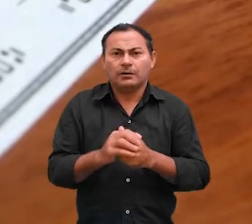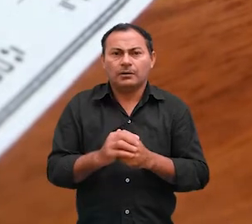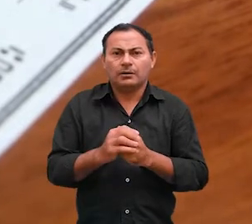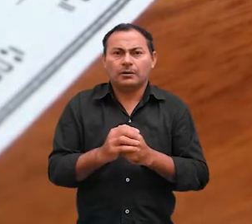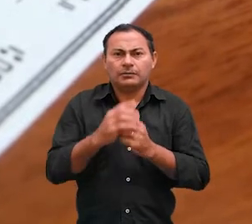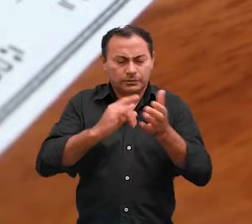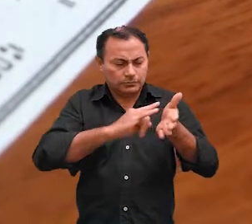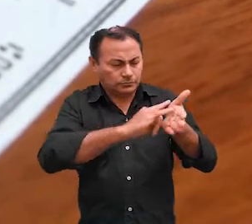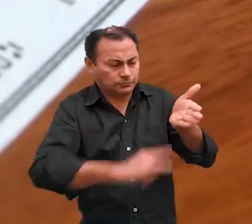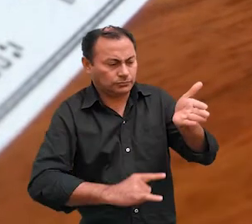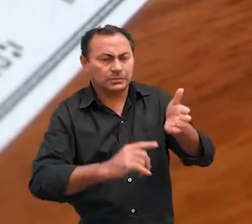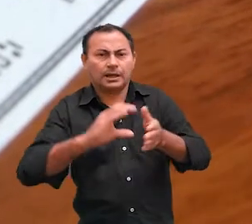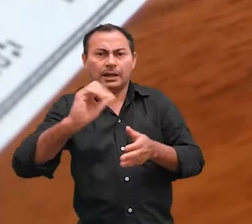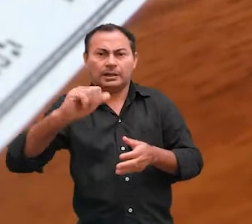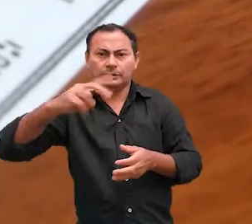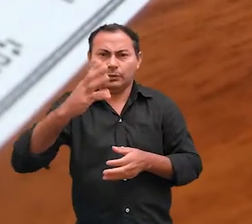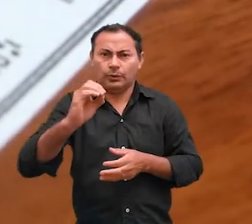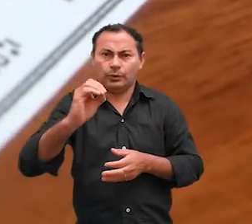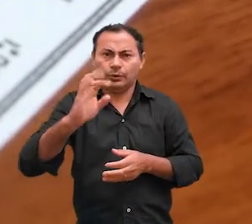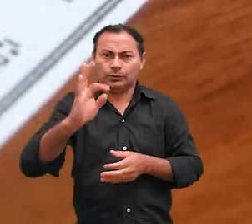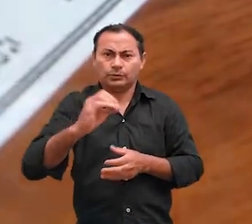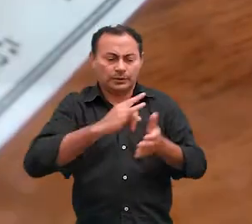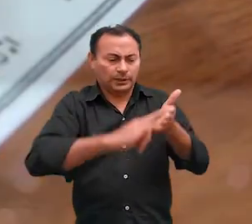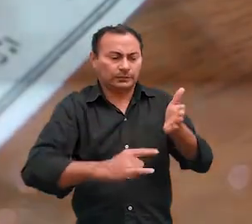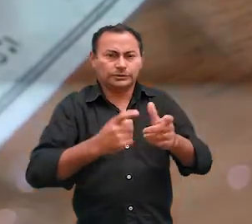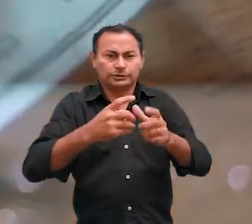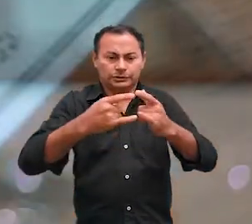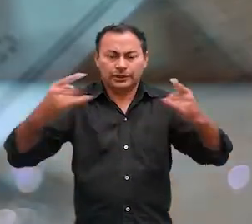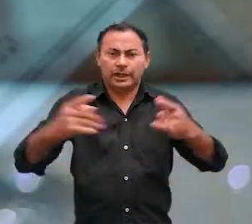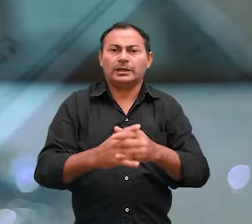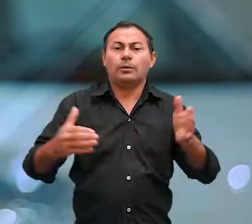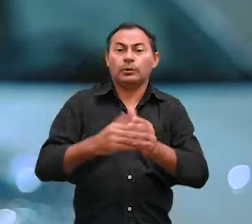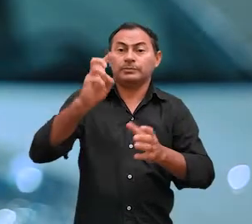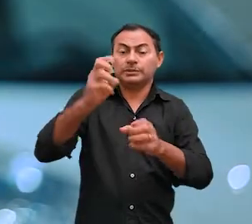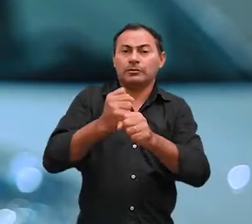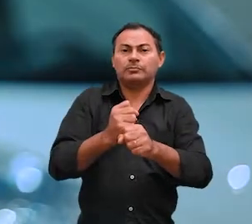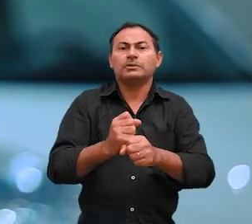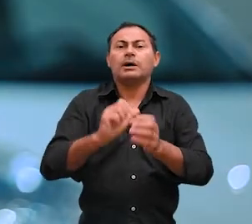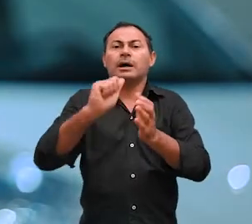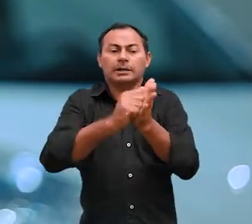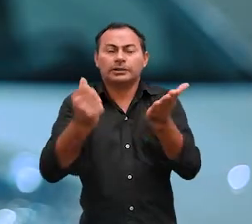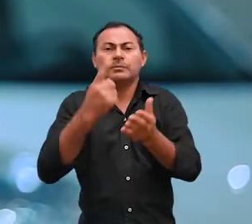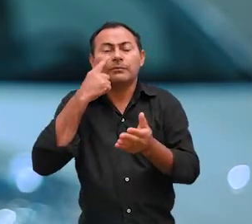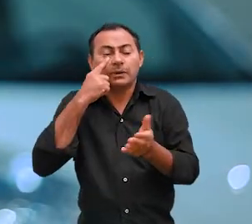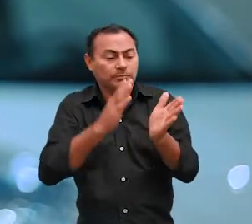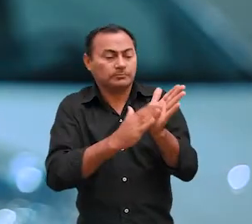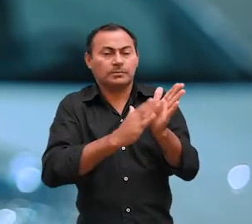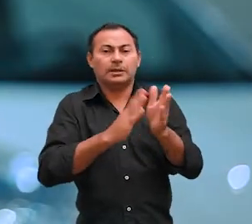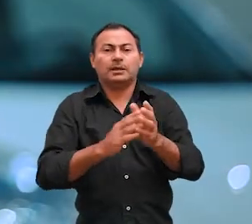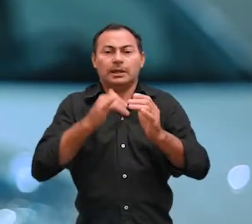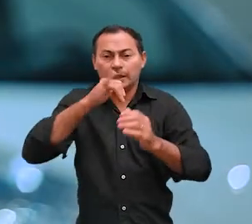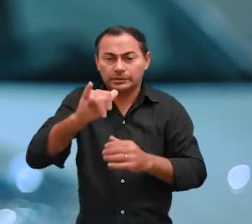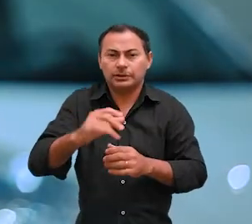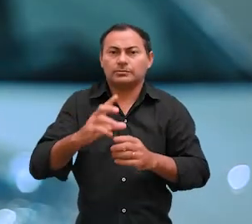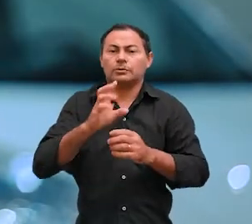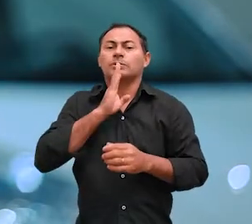Canhoto do seu talão de cheques nos últimos cinco anos e também as suas agendas mostre-me como você tem gastado o seu tempo energia